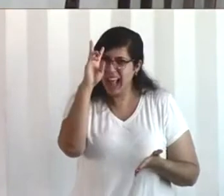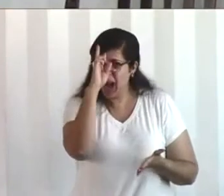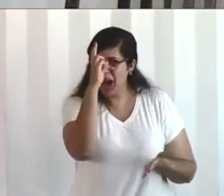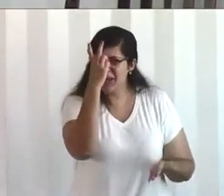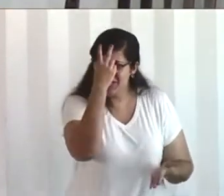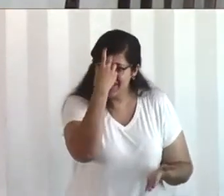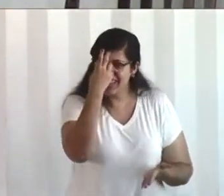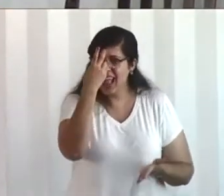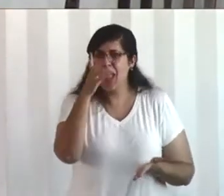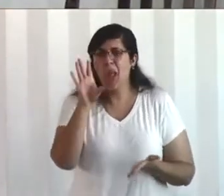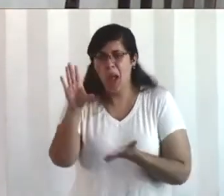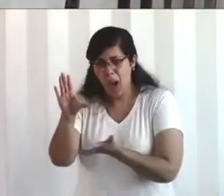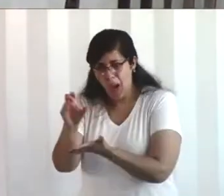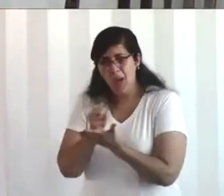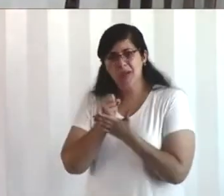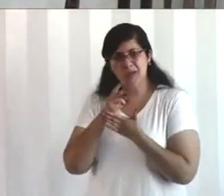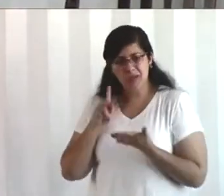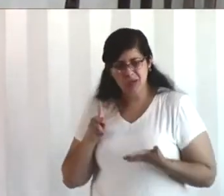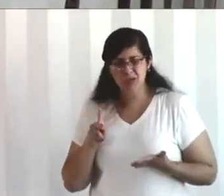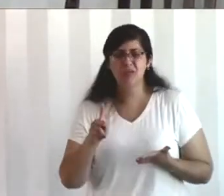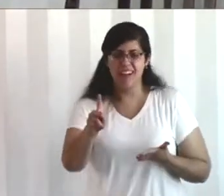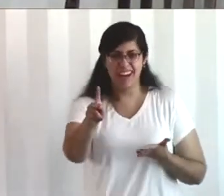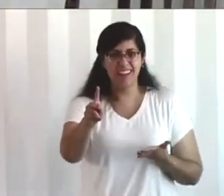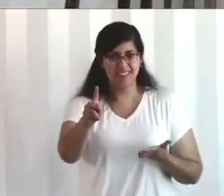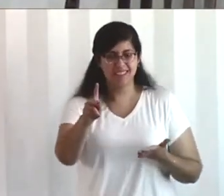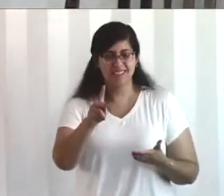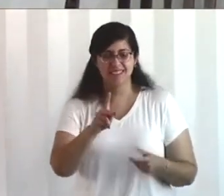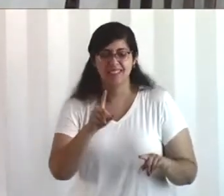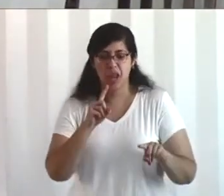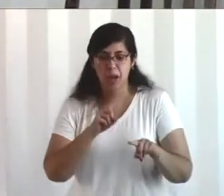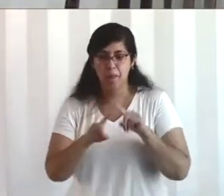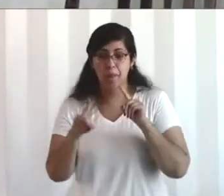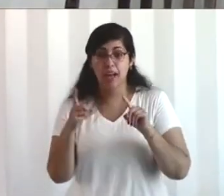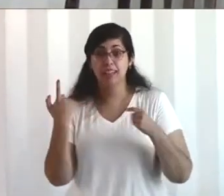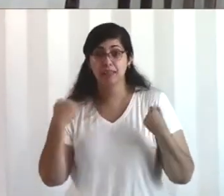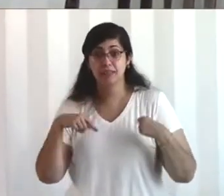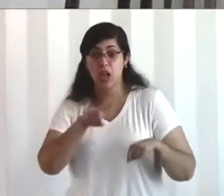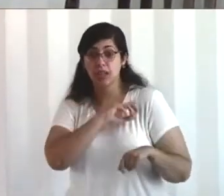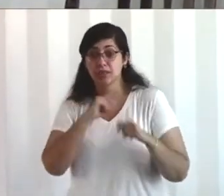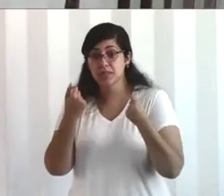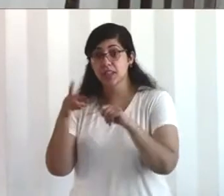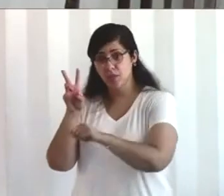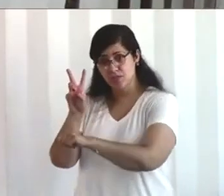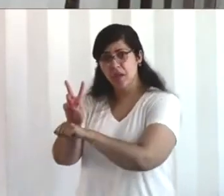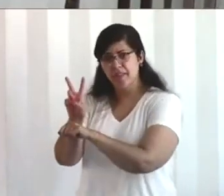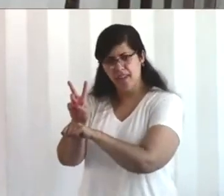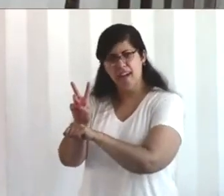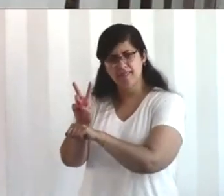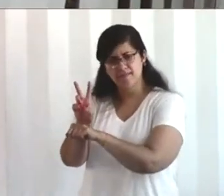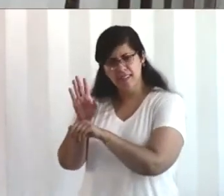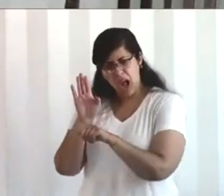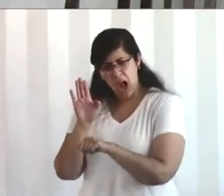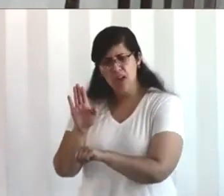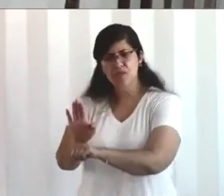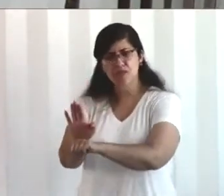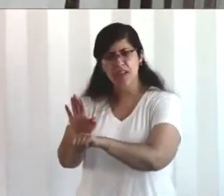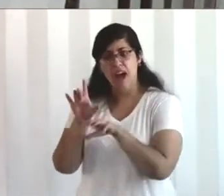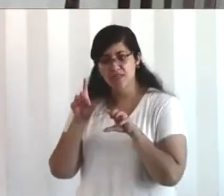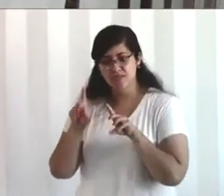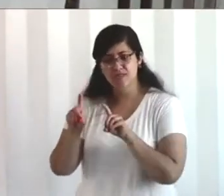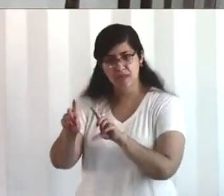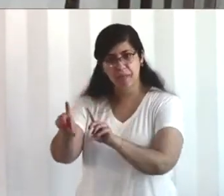os crispos para as nossas igrejas. Nós temos de cuidar dos convertidos, meus irmãos. Nós temos de discipular